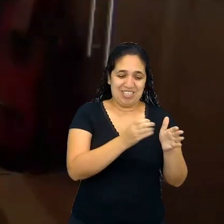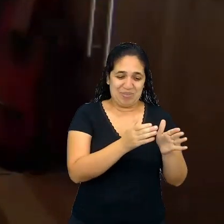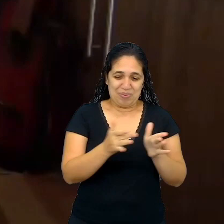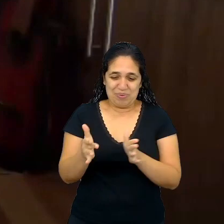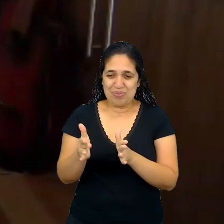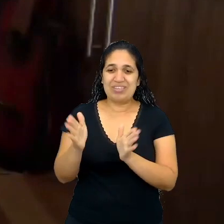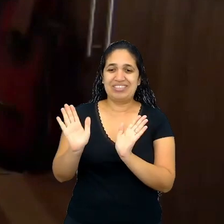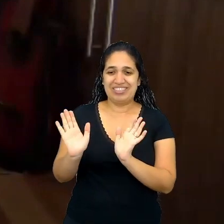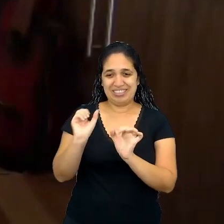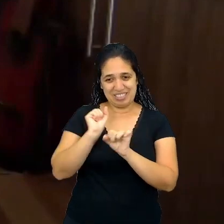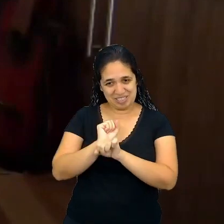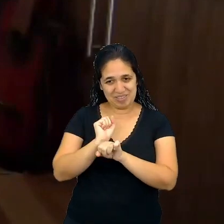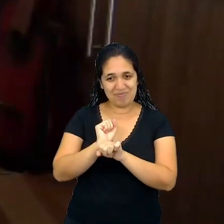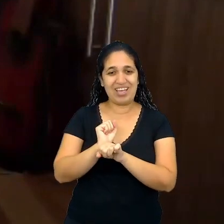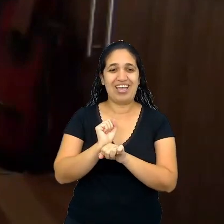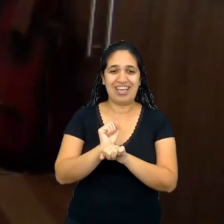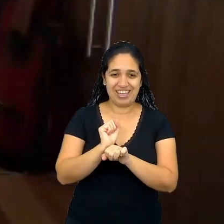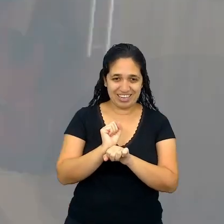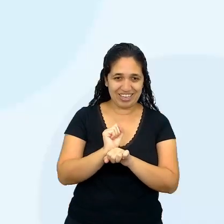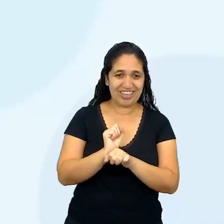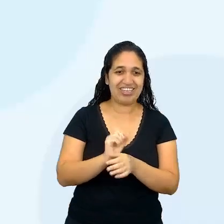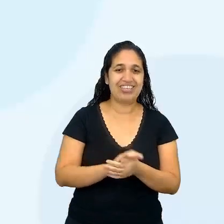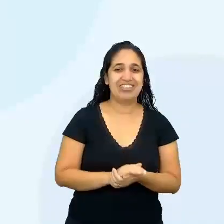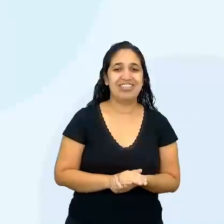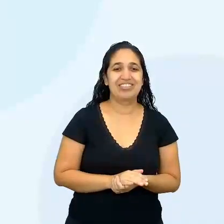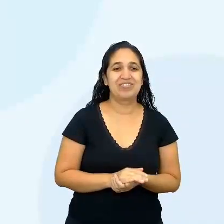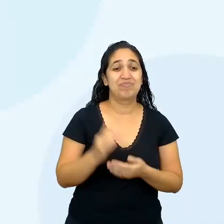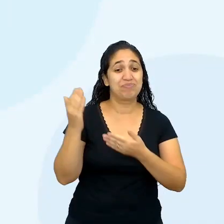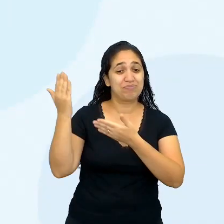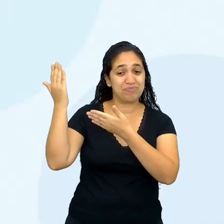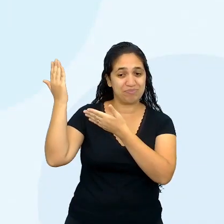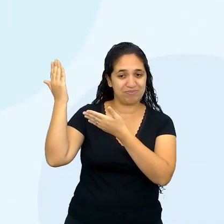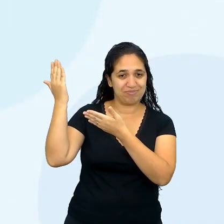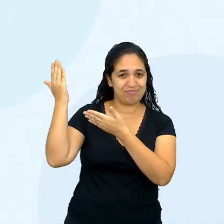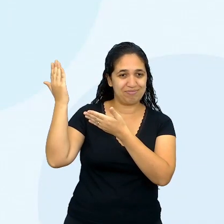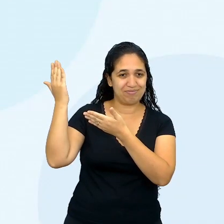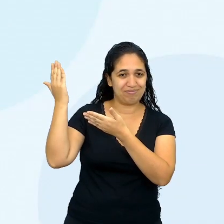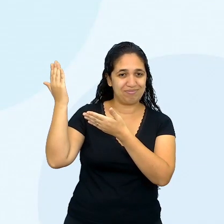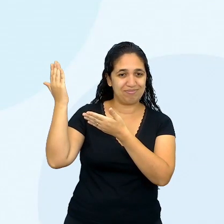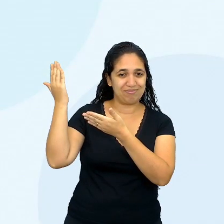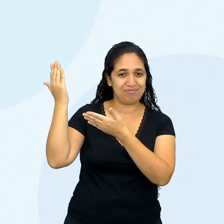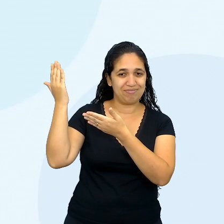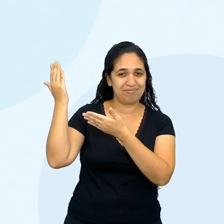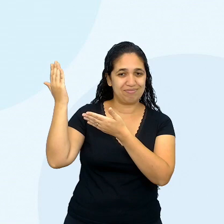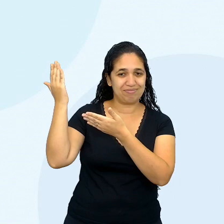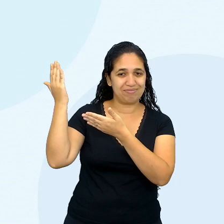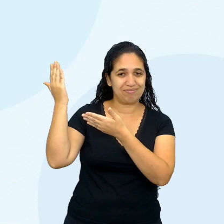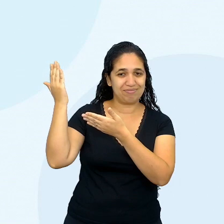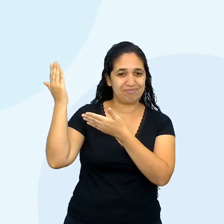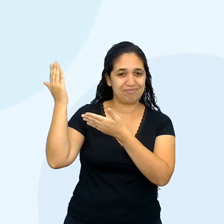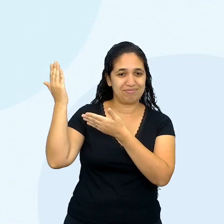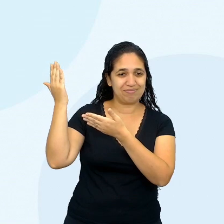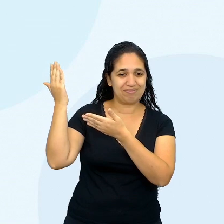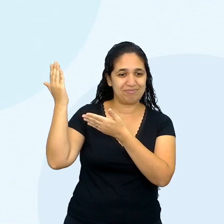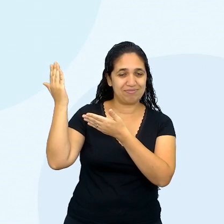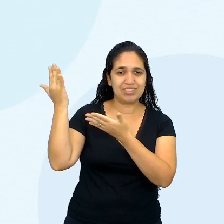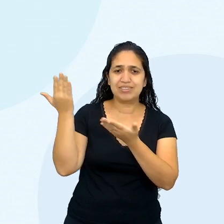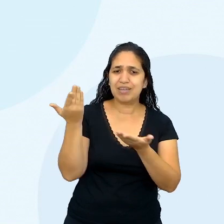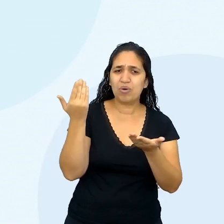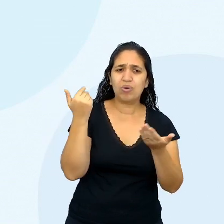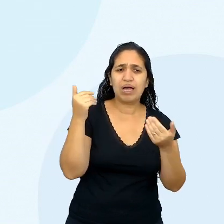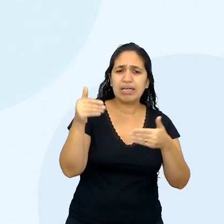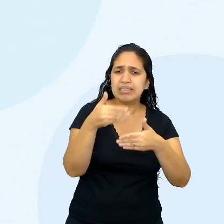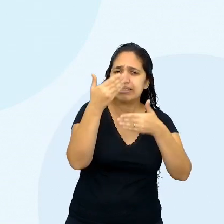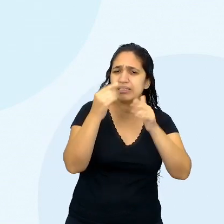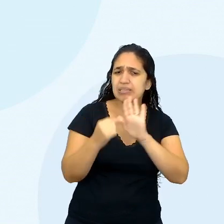dessa apresentação. Então, eu peço gentilmente para o pessoal aí já colocar o primeiro slide. E a ideia dessa